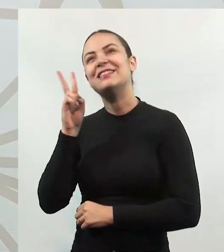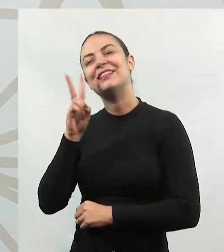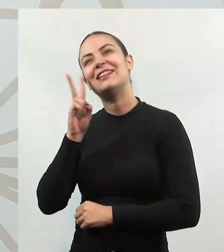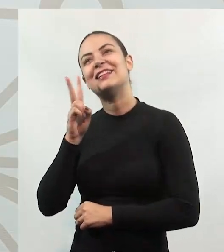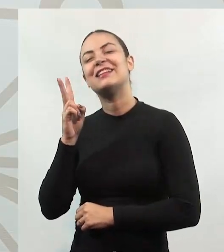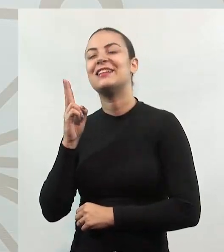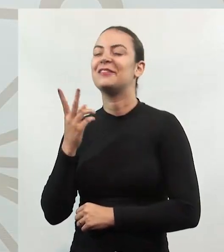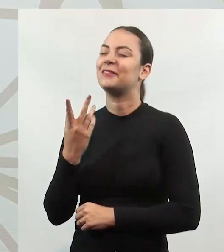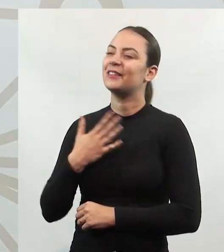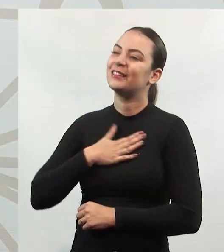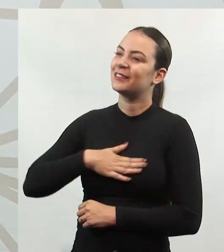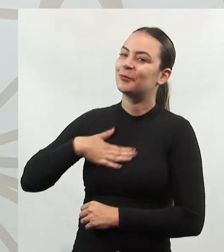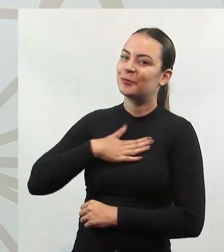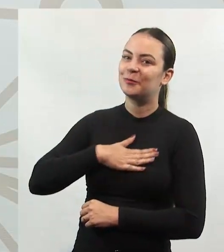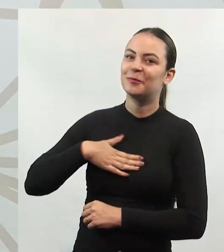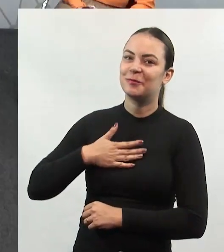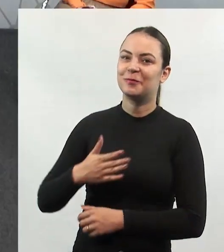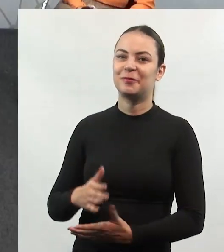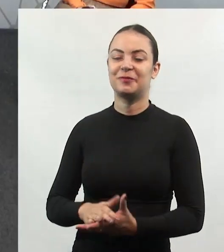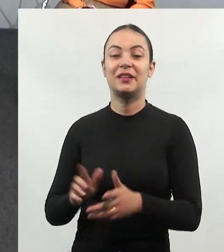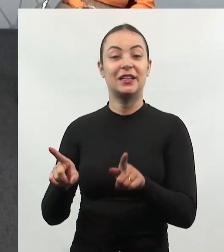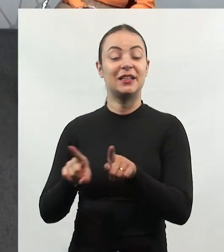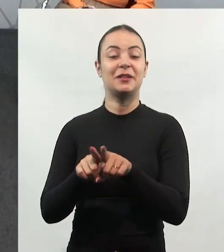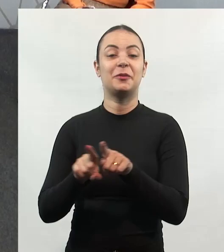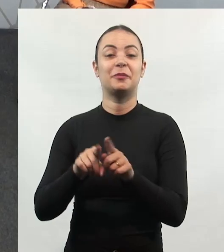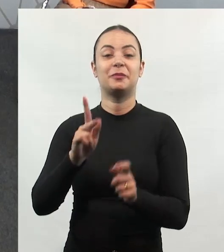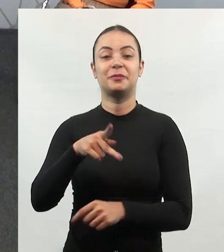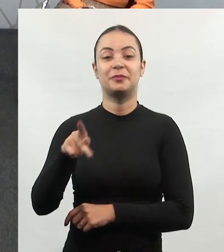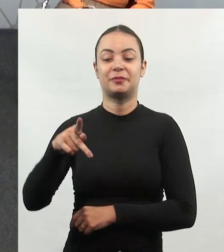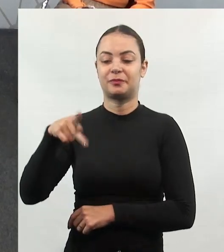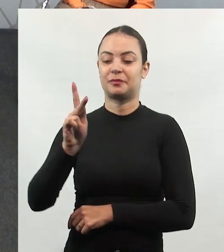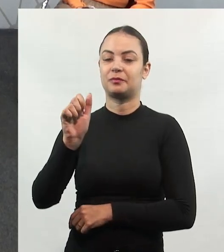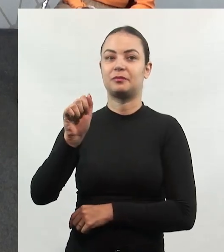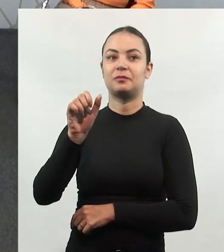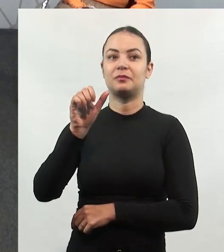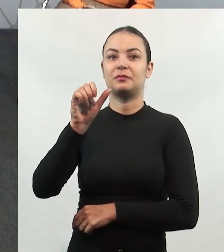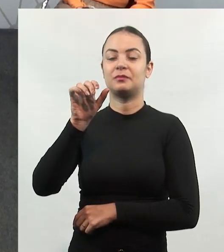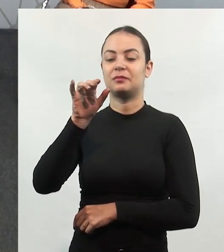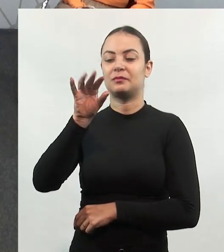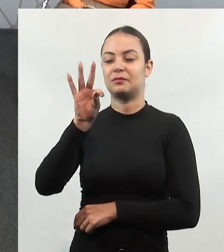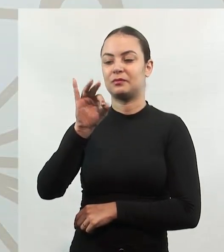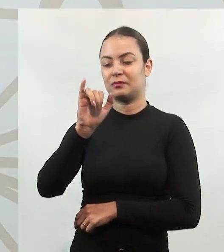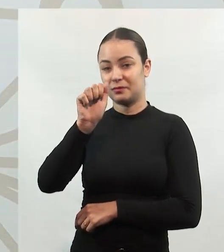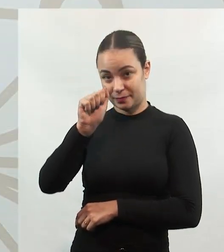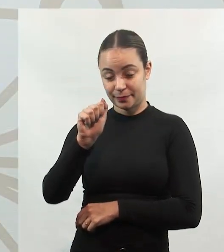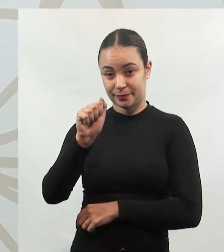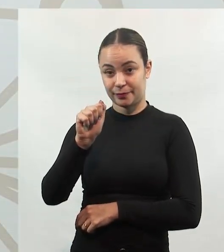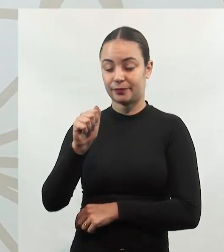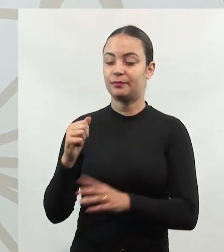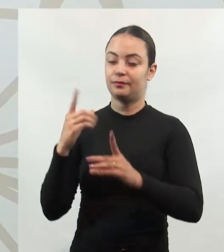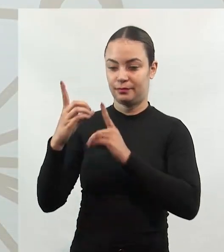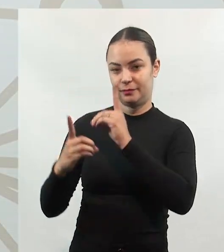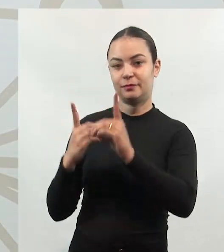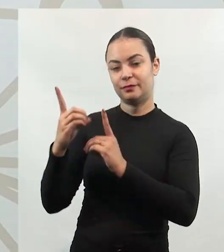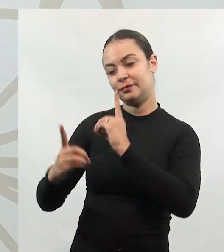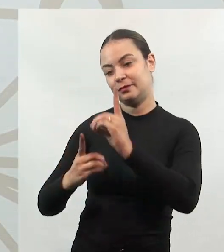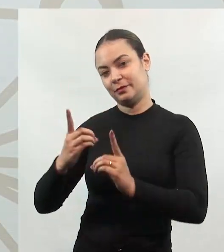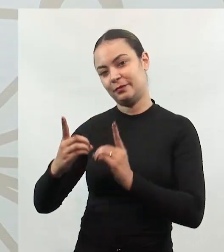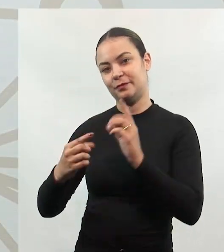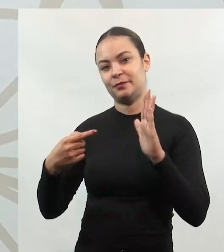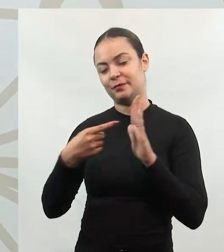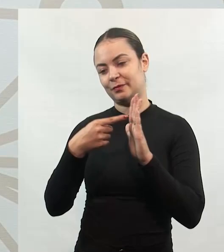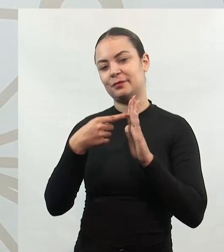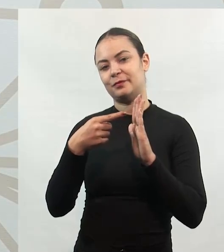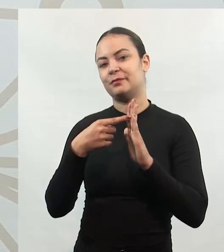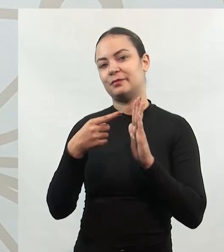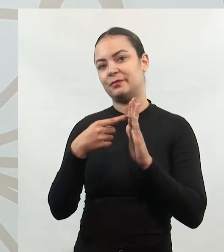professora de vocês, mas o Cote, professor de matemática maravilhoso, né? Tinha um de filosofia, o Pedrinho, que já